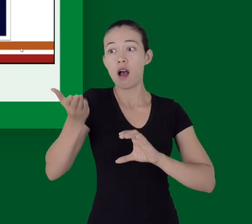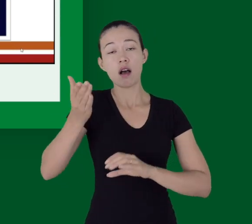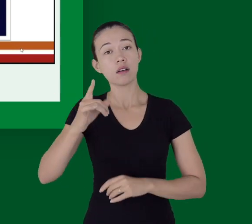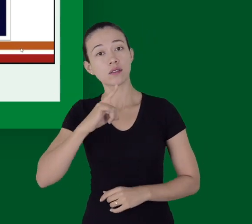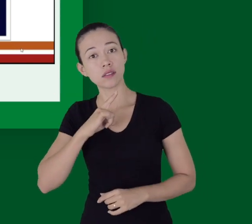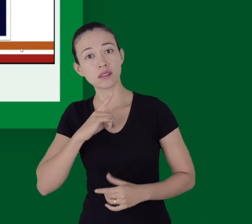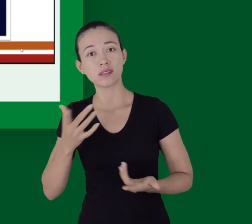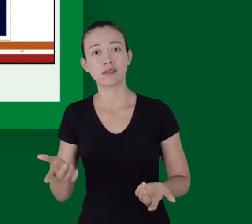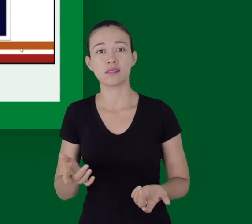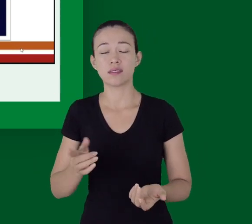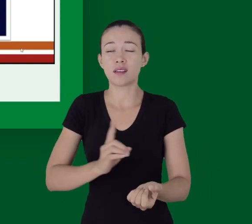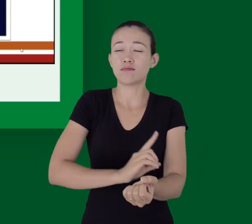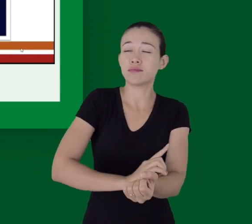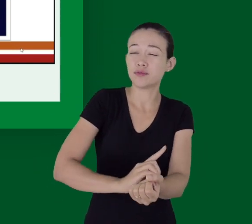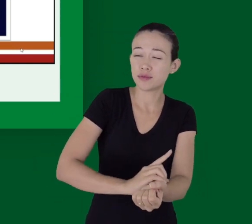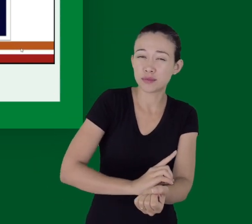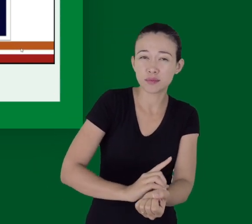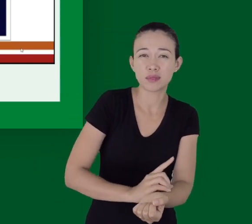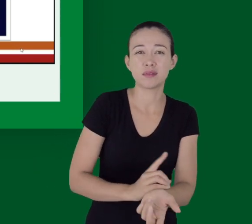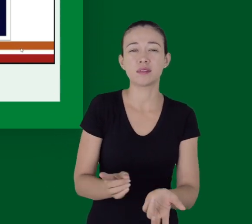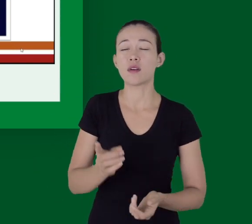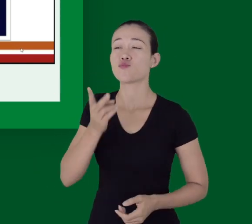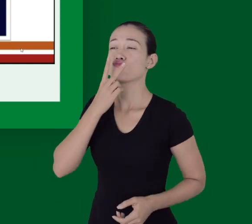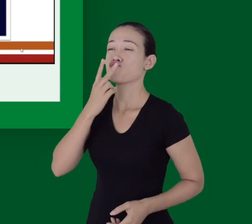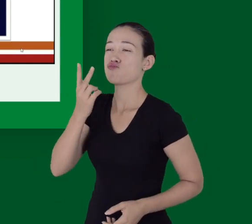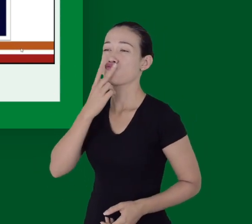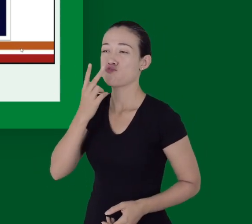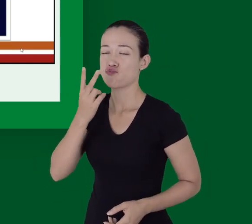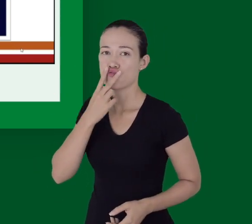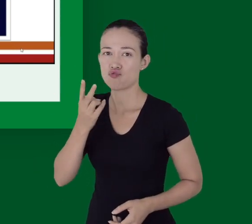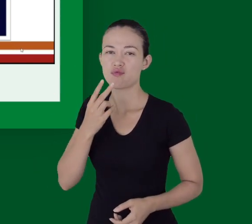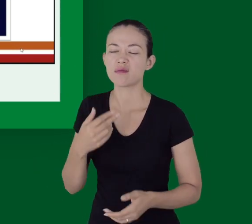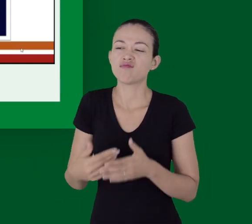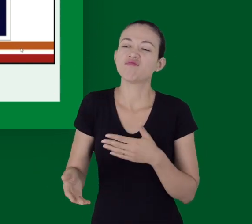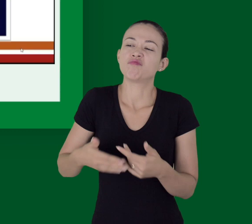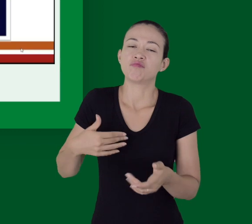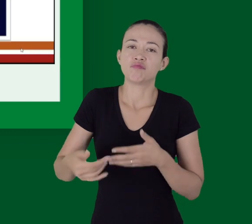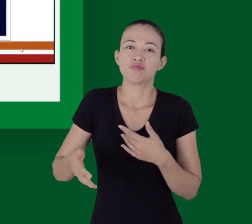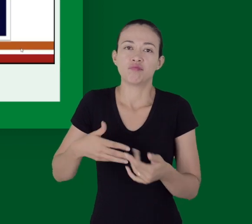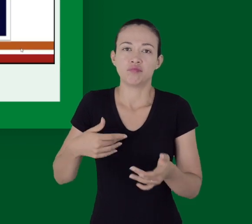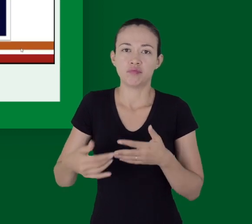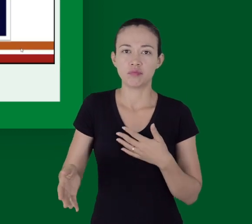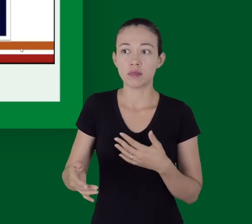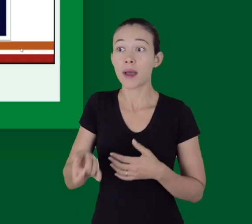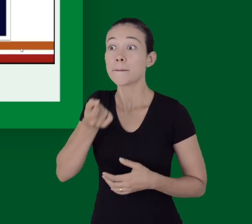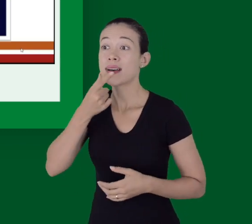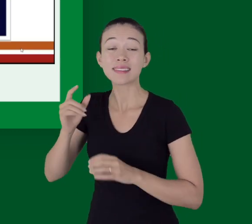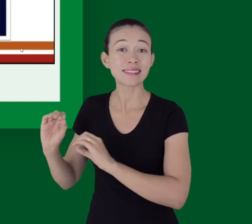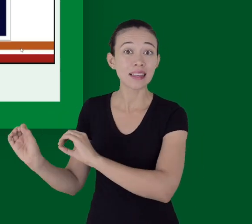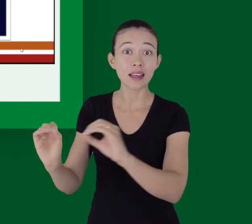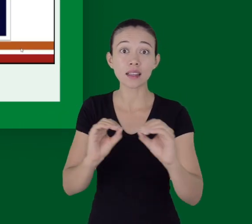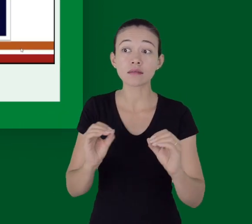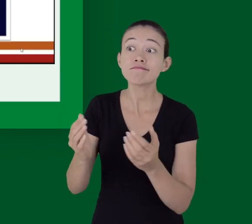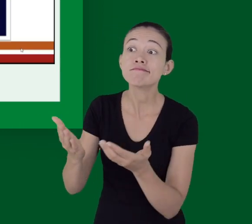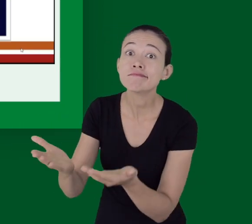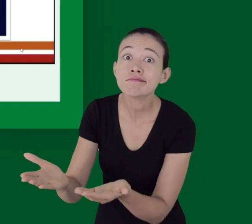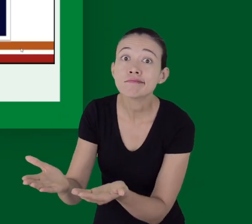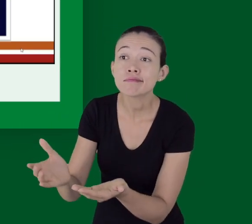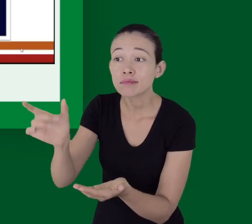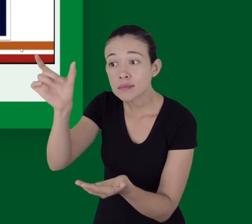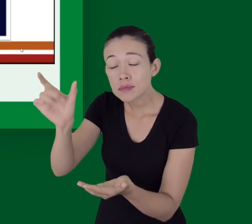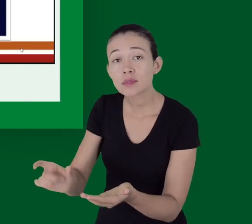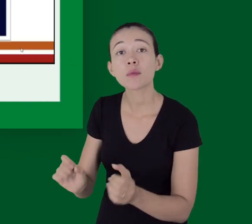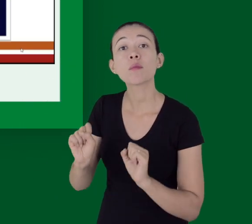propensão a infartar, por exemplo. Então, além disso, eu coloquei ali idade. Com certeza, um paciente mais velho, como no